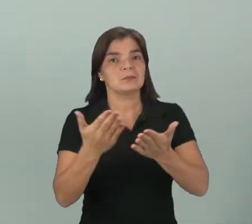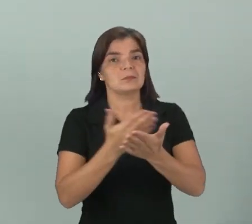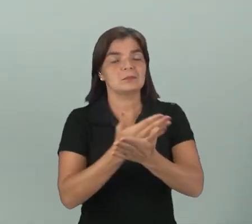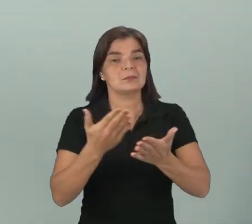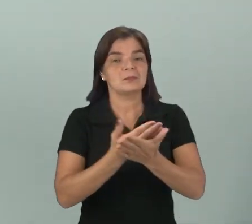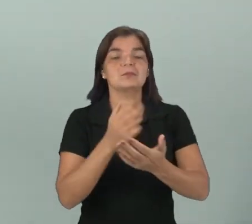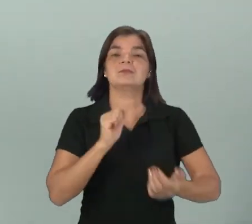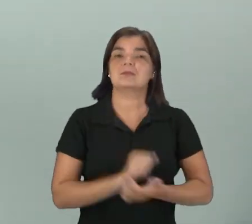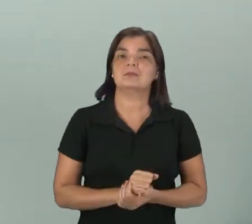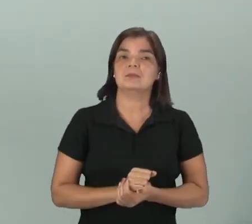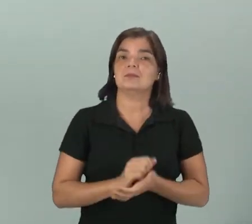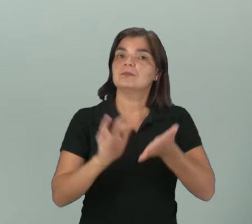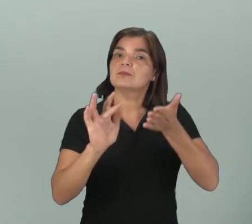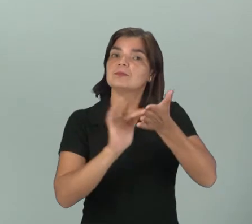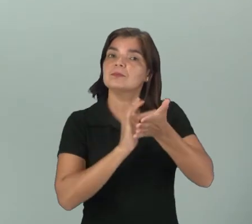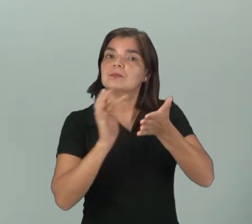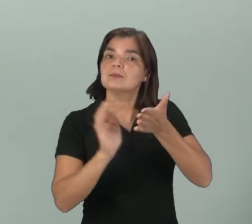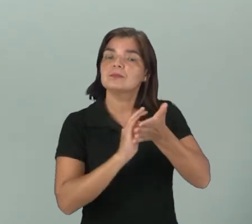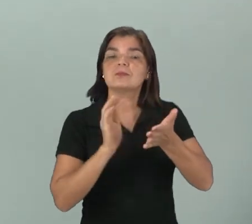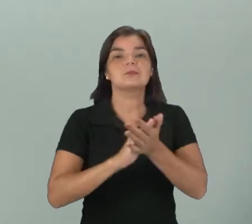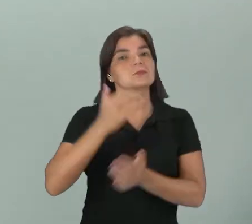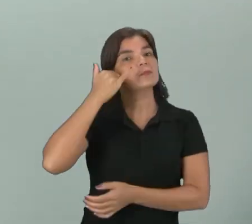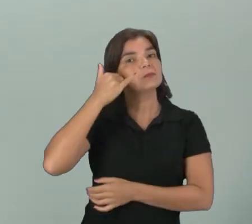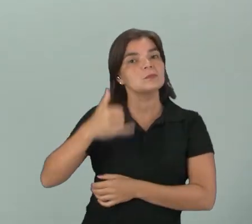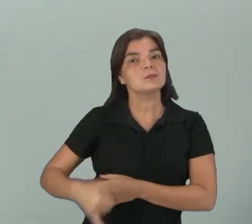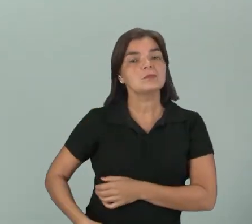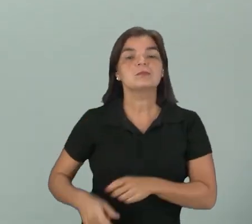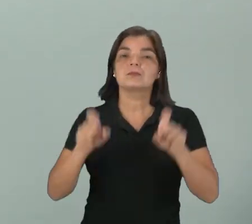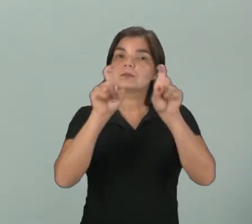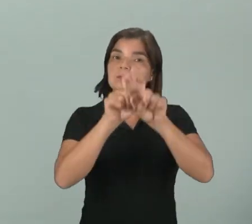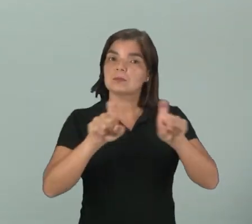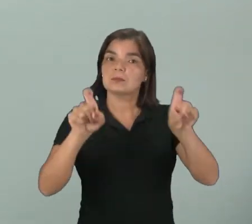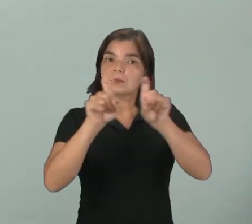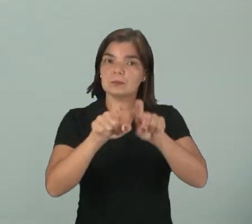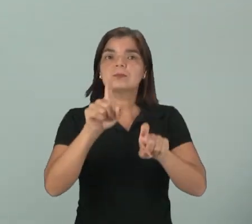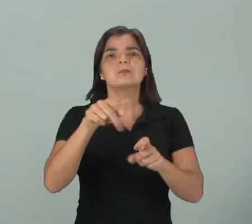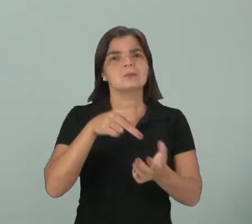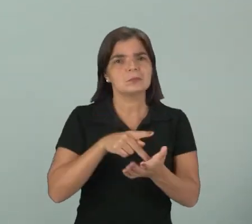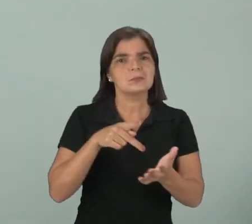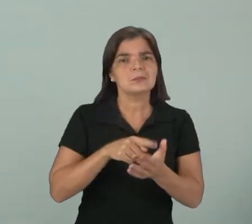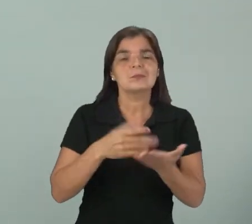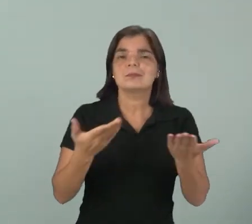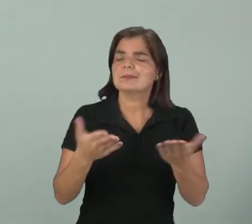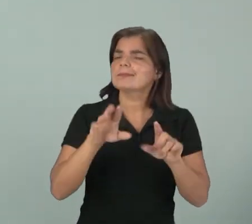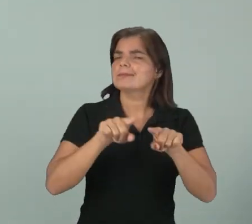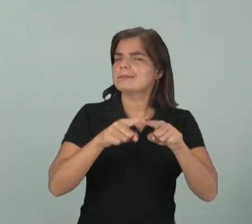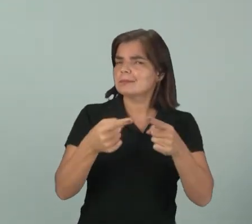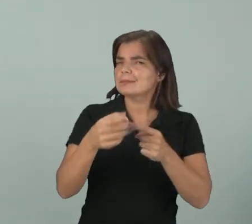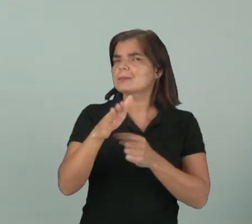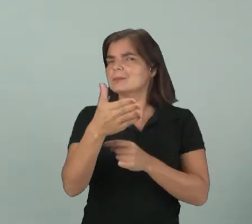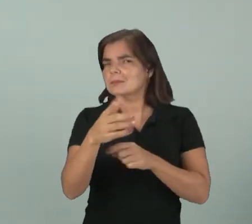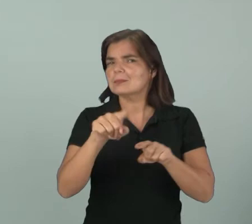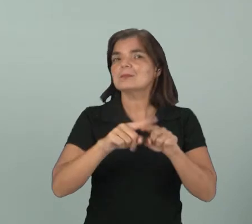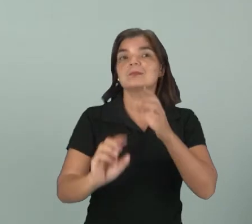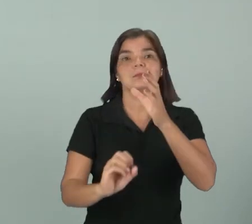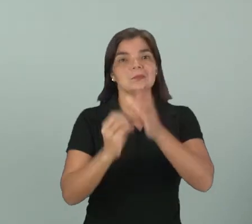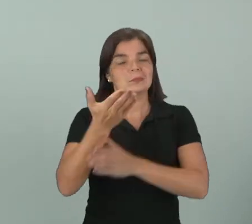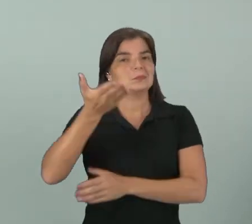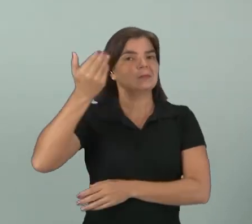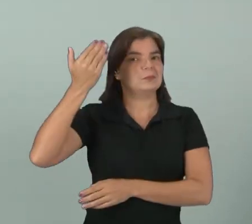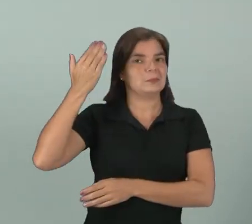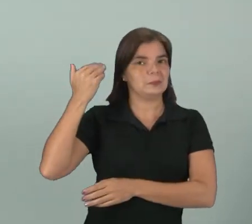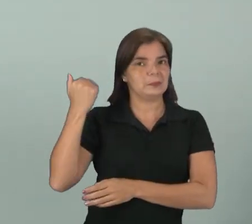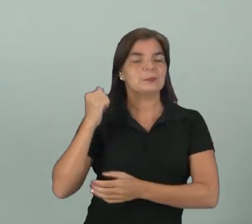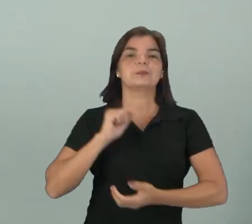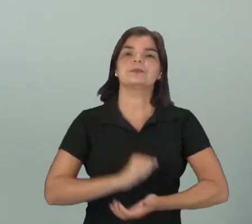nossos iPads, nos nossos celulares, nos computadores, não é mesmo? Então, é mais ou menos a mesma coisa que aconteceu naquela